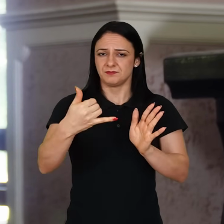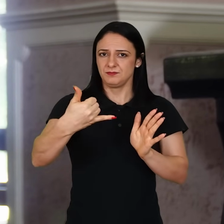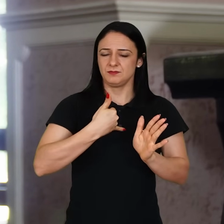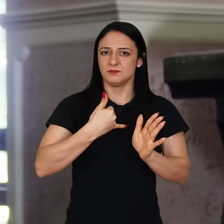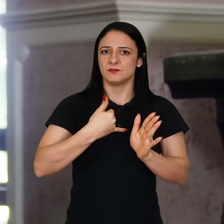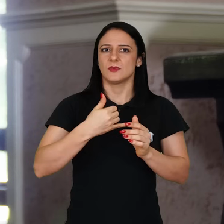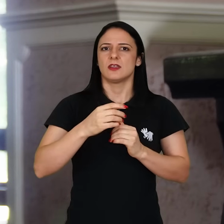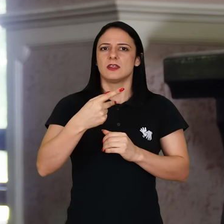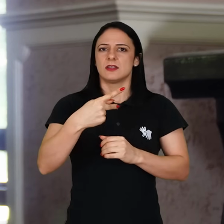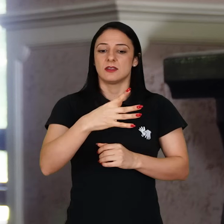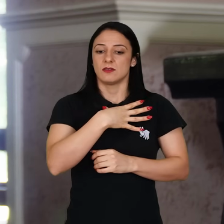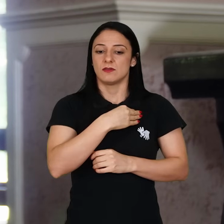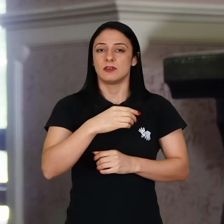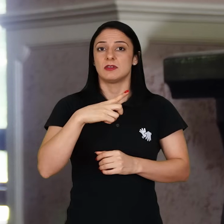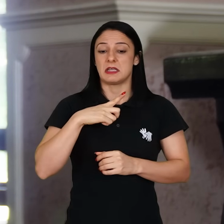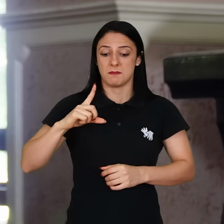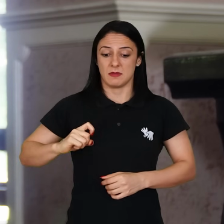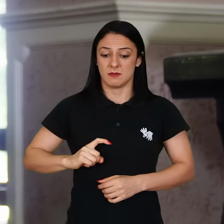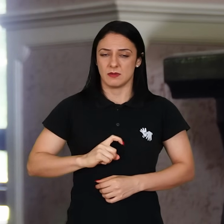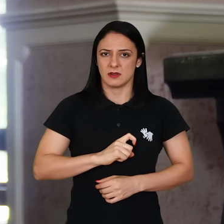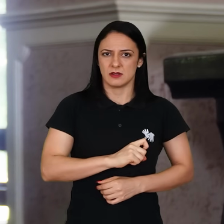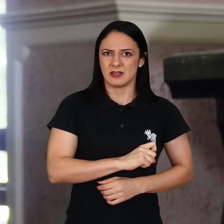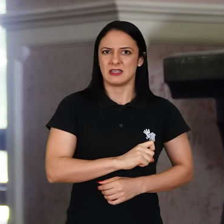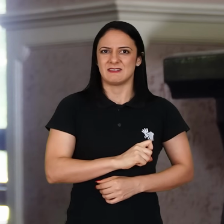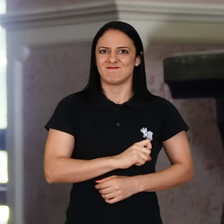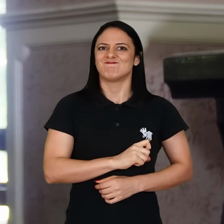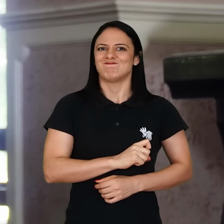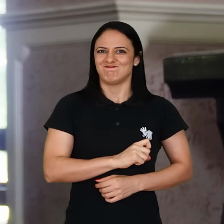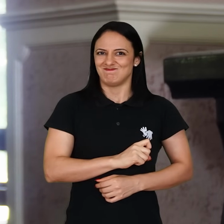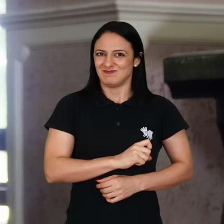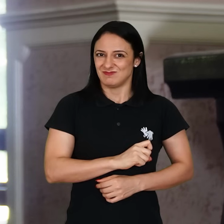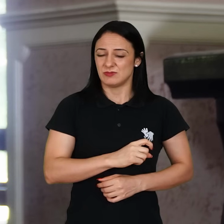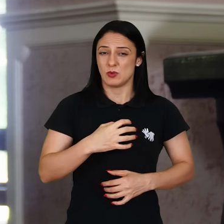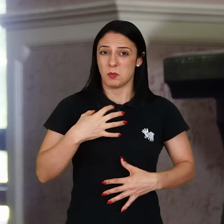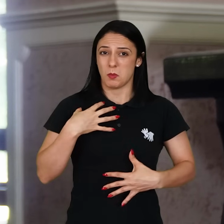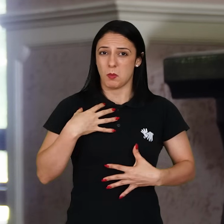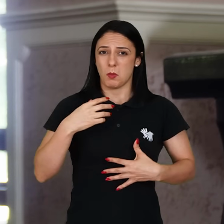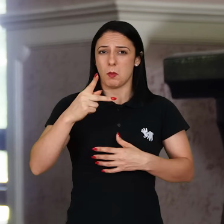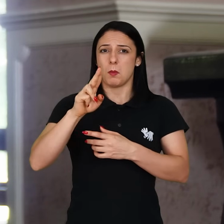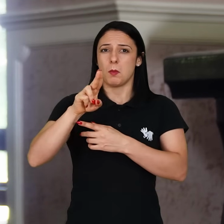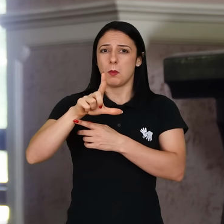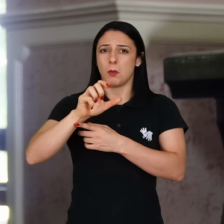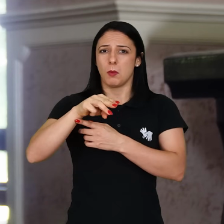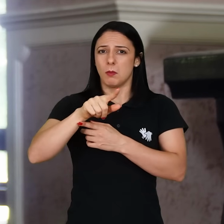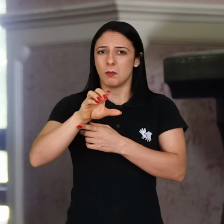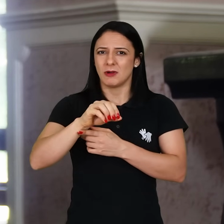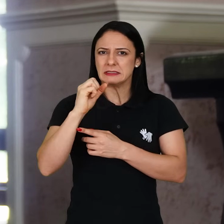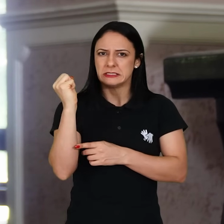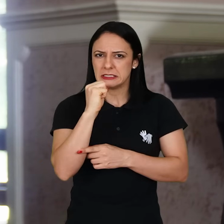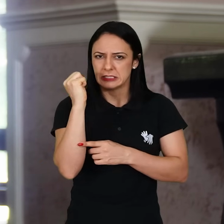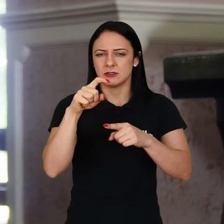seu filho tem estafilococos no pulmão, comeu o pulmão dele bastante, agora eu sei